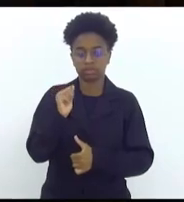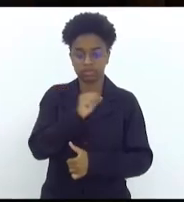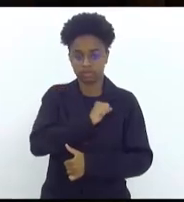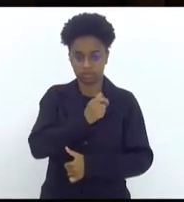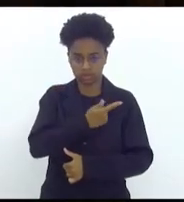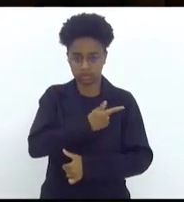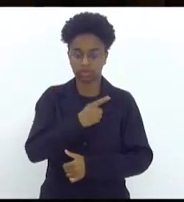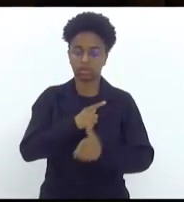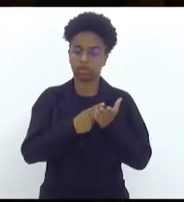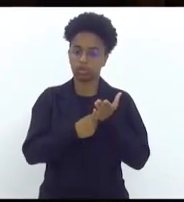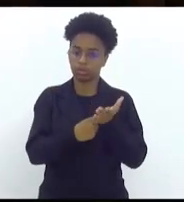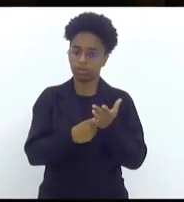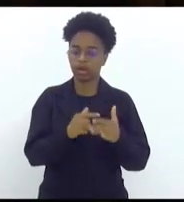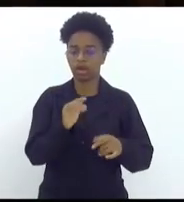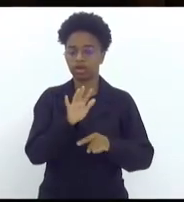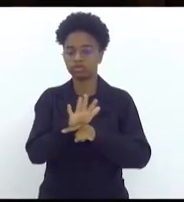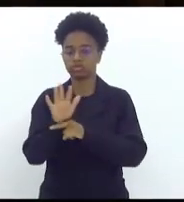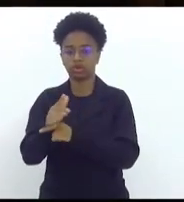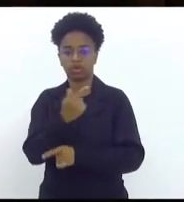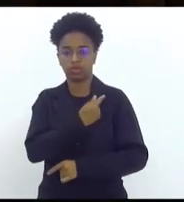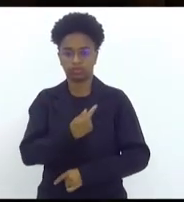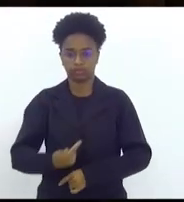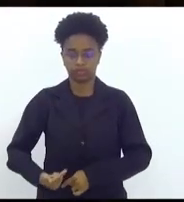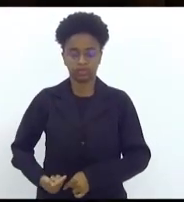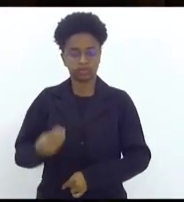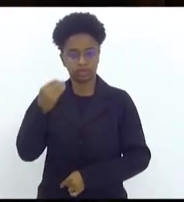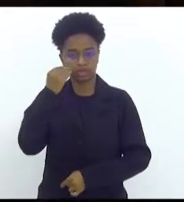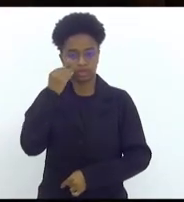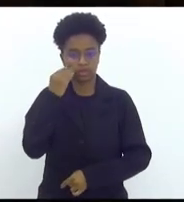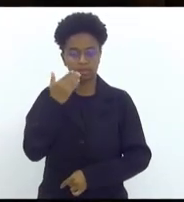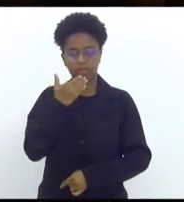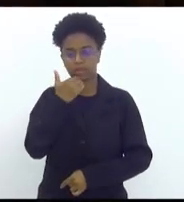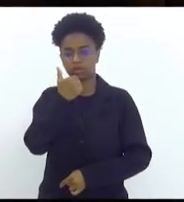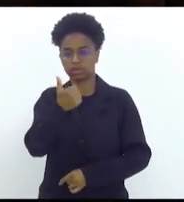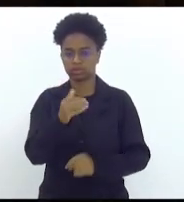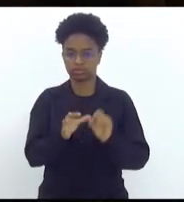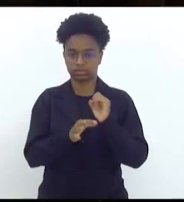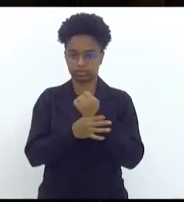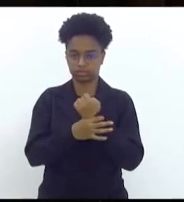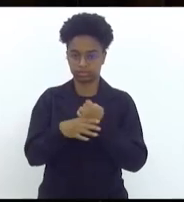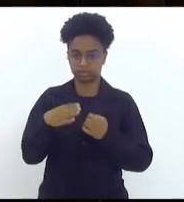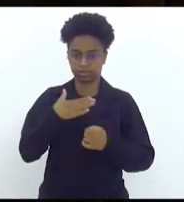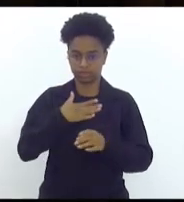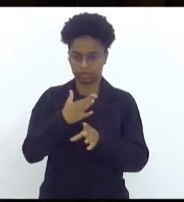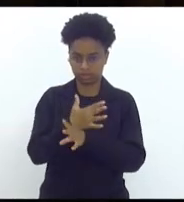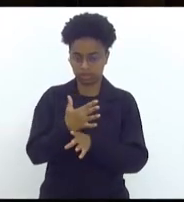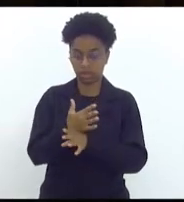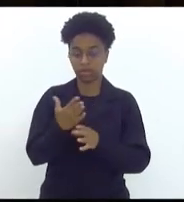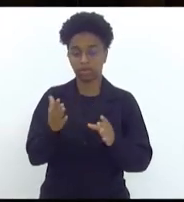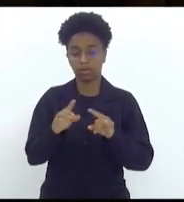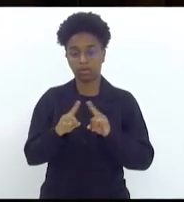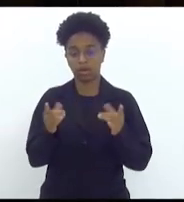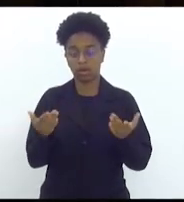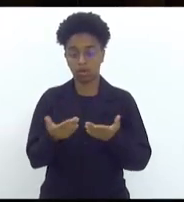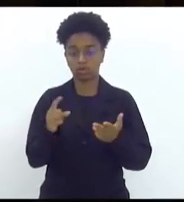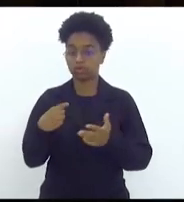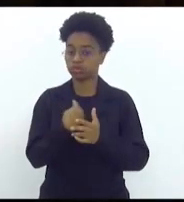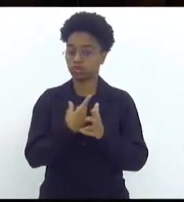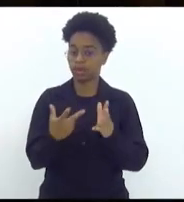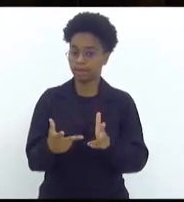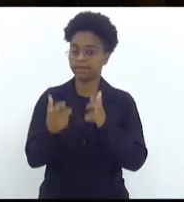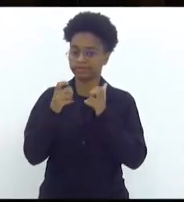a colaborar com o governo do estado para que a segurança na nossa cidade possa melhorar E hoje nós temos visto a